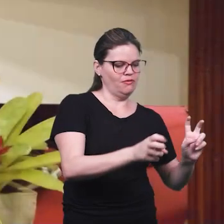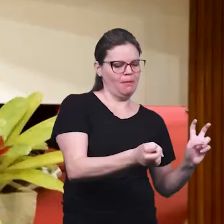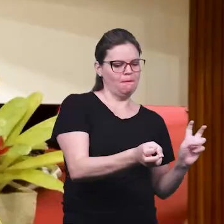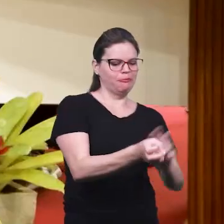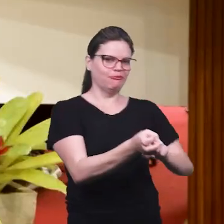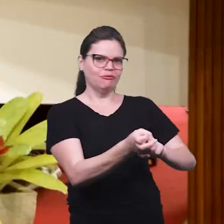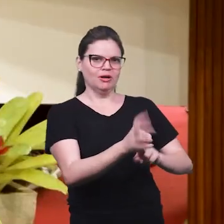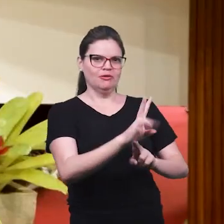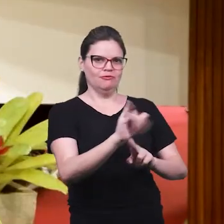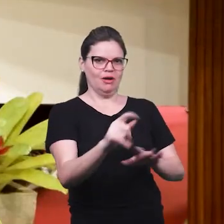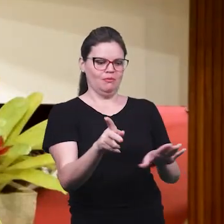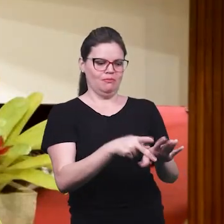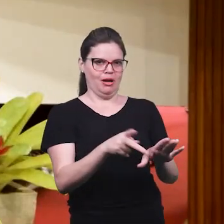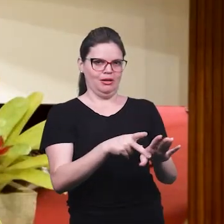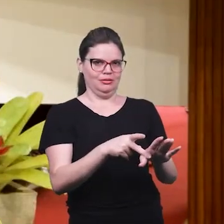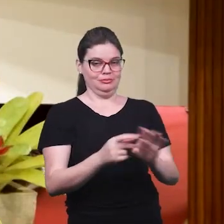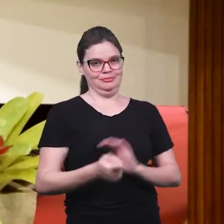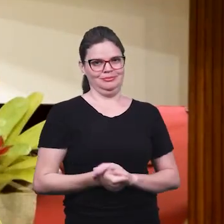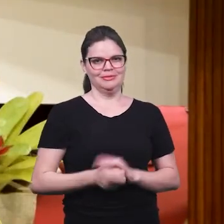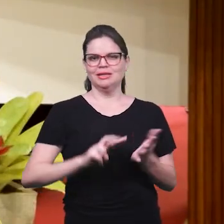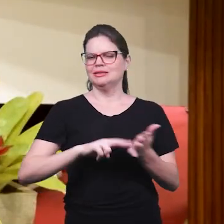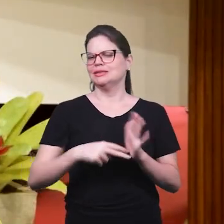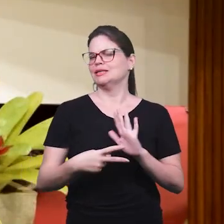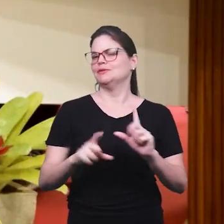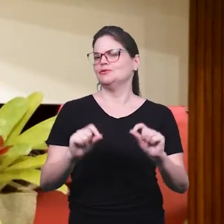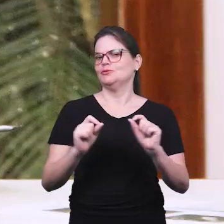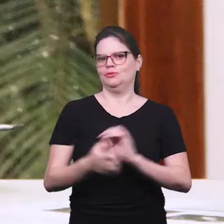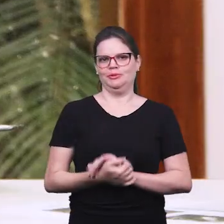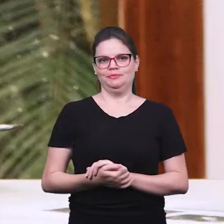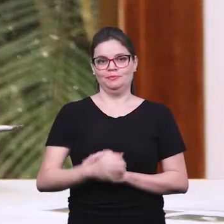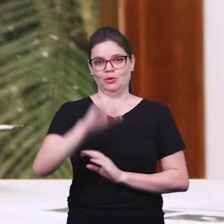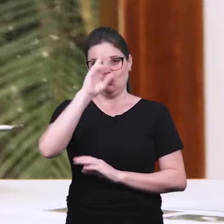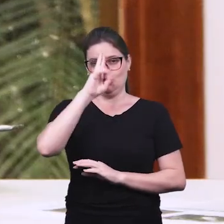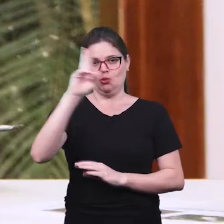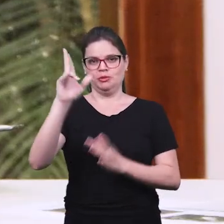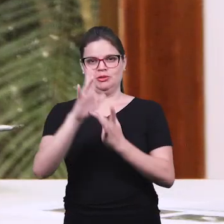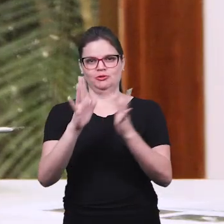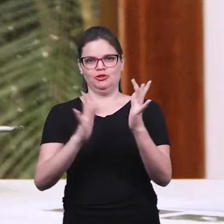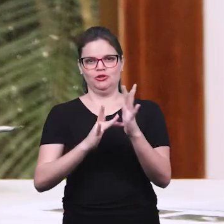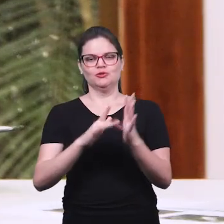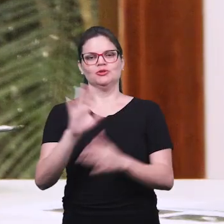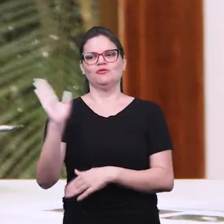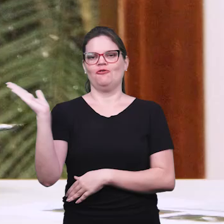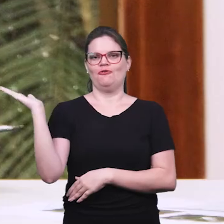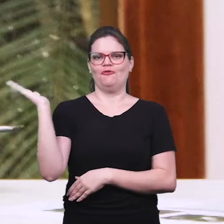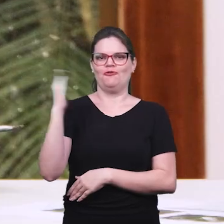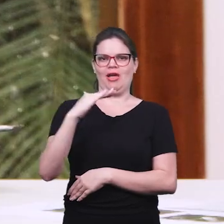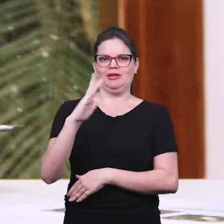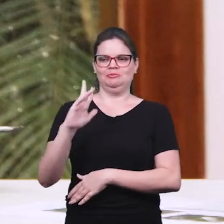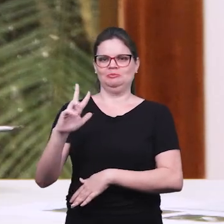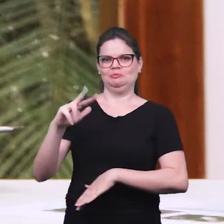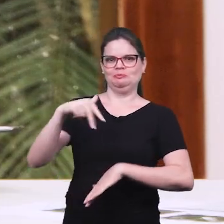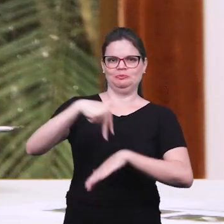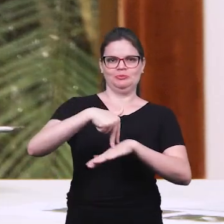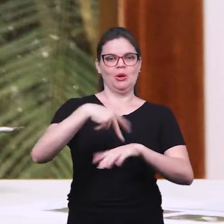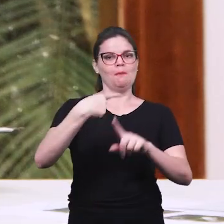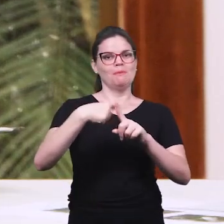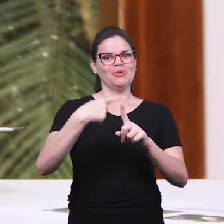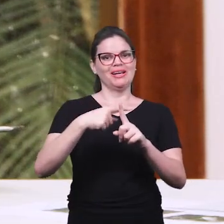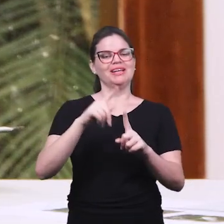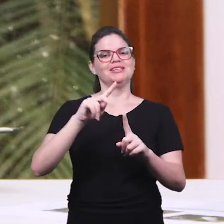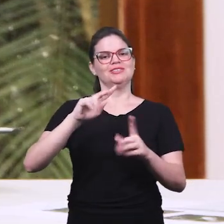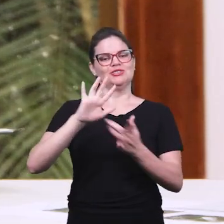estava dizendo que ia levantar alguém, esse alguém seria o Senhor Jesus, que seria descendente da